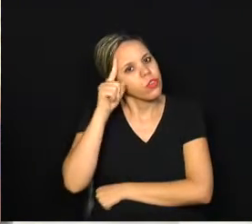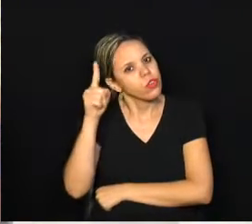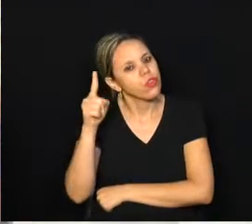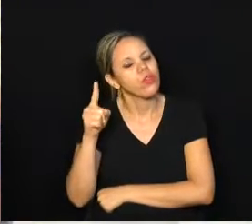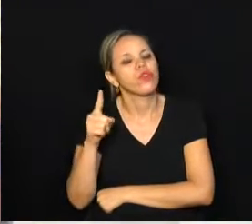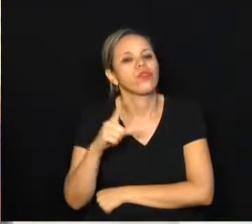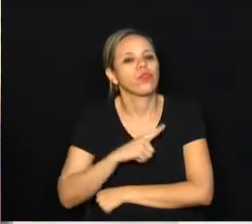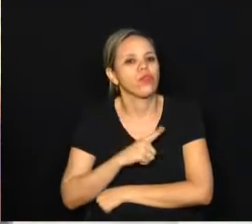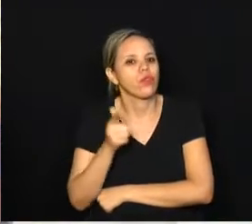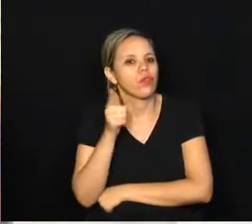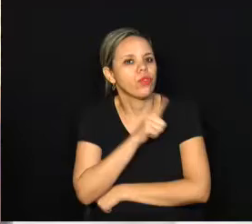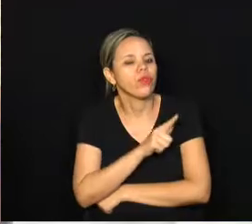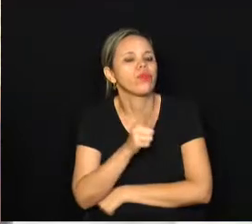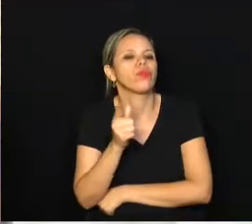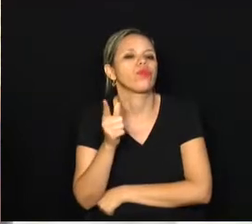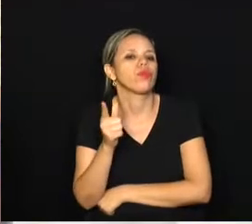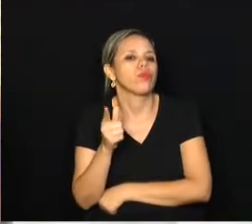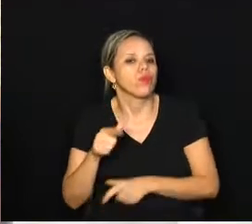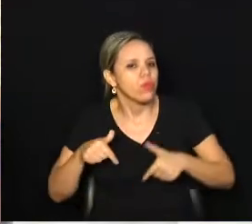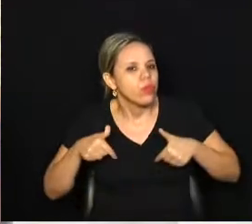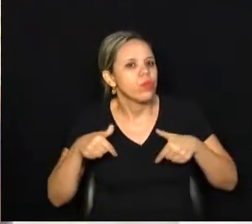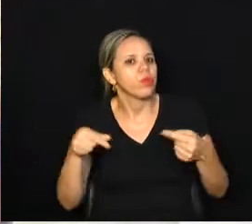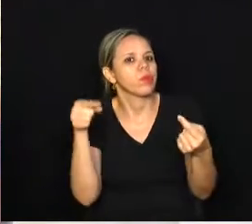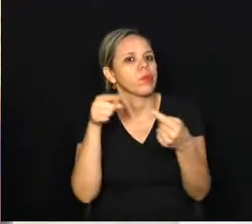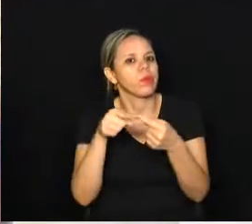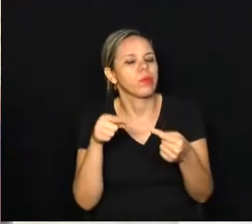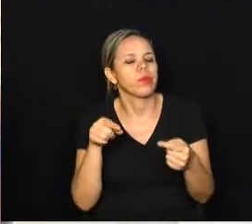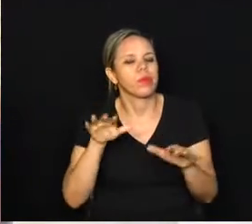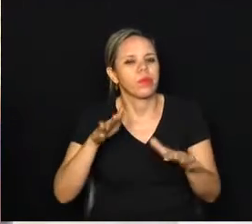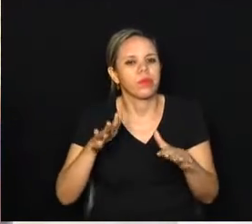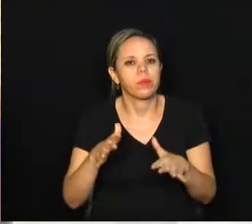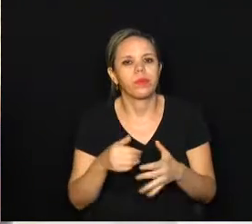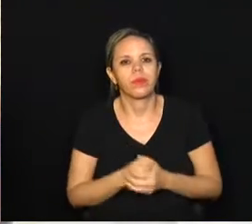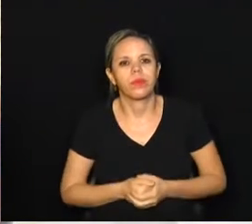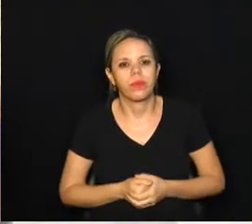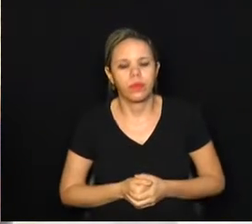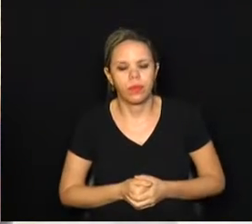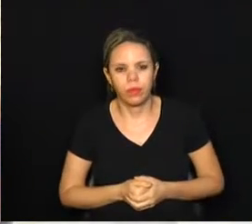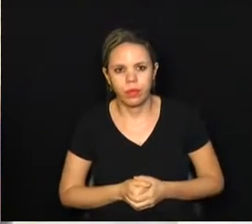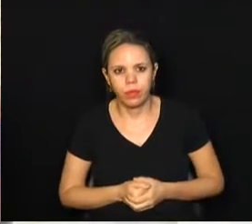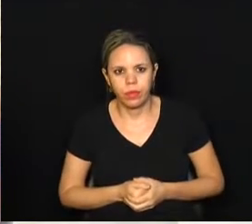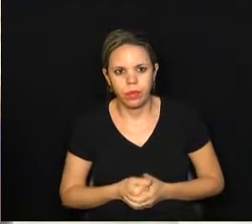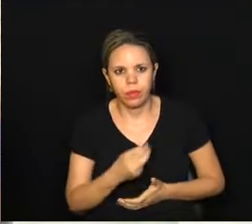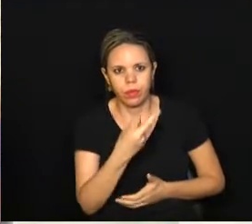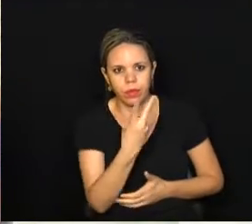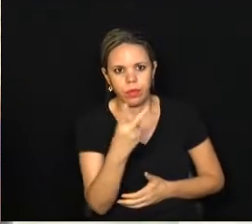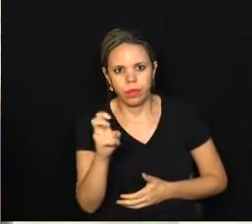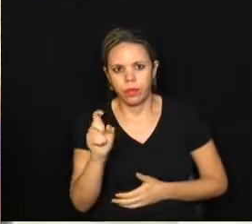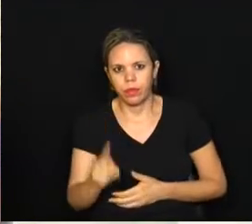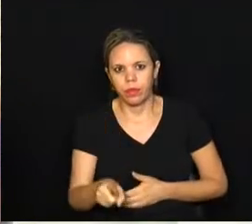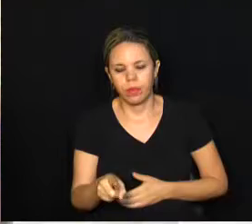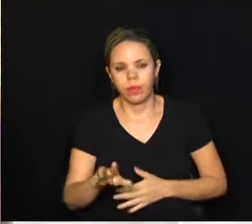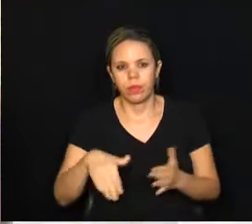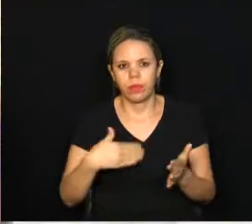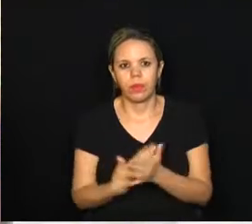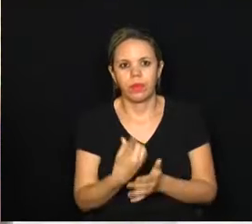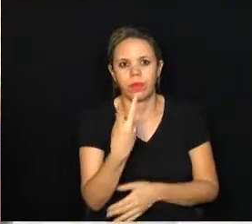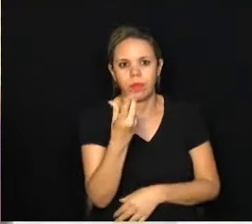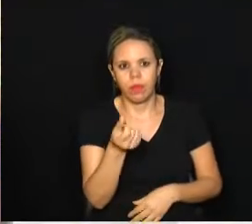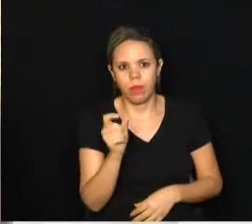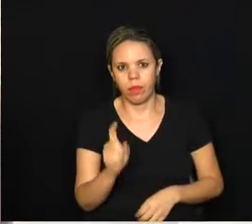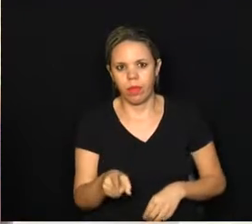gente vai estar aí atingindo a meta de aproximadamente 25 mil a 26